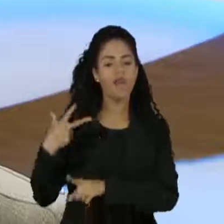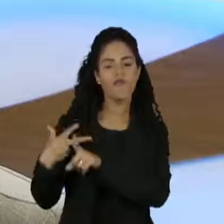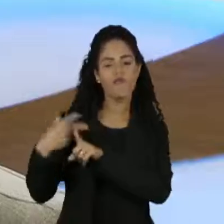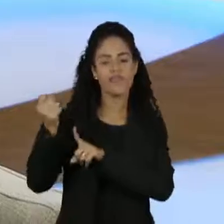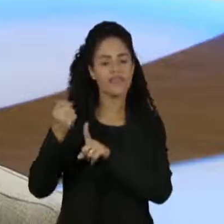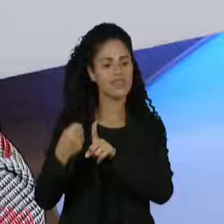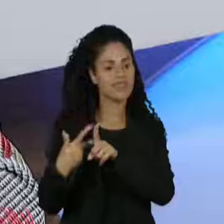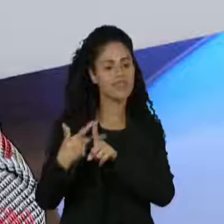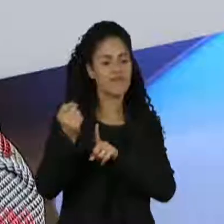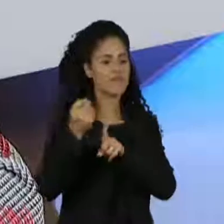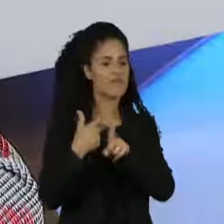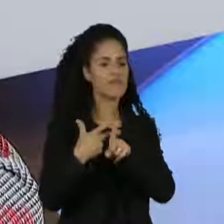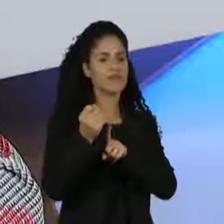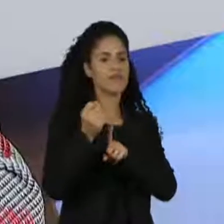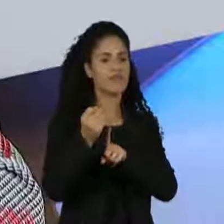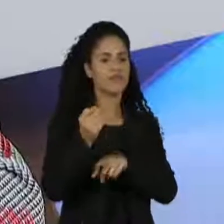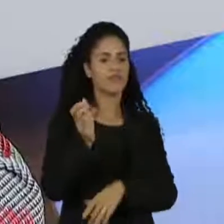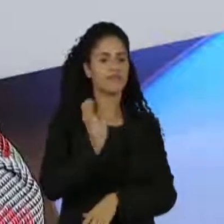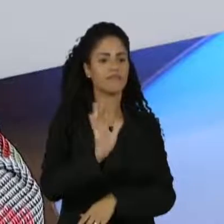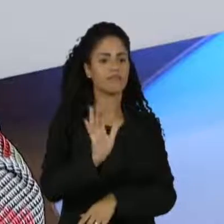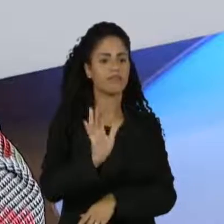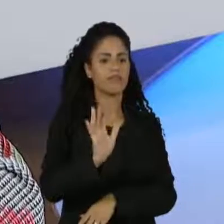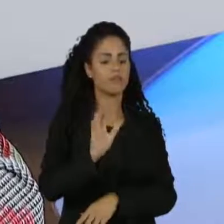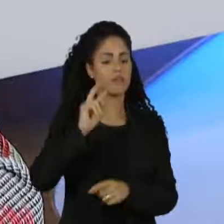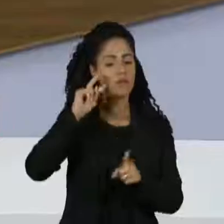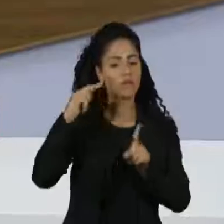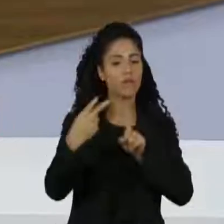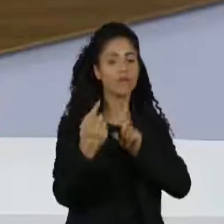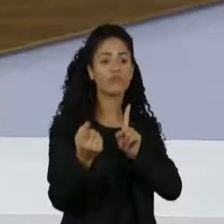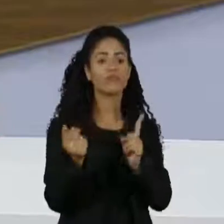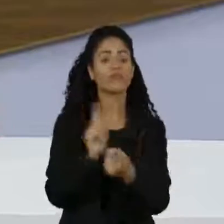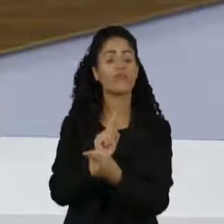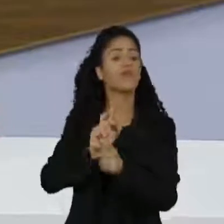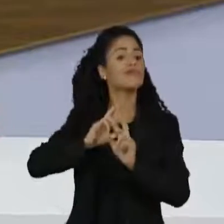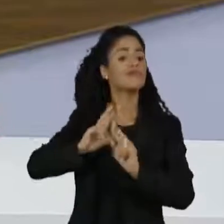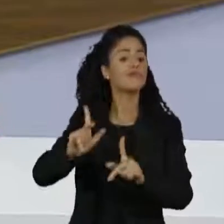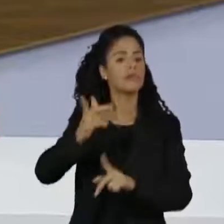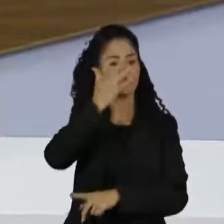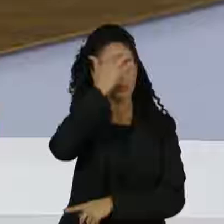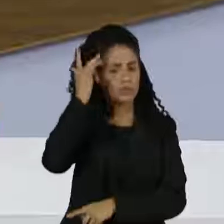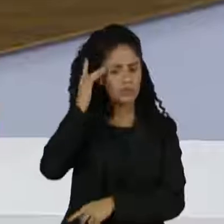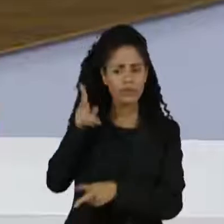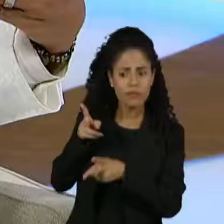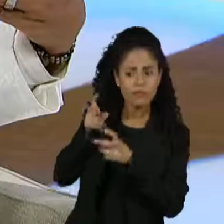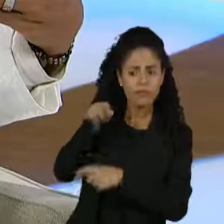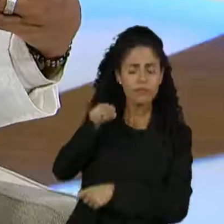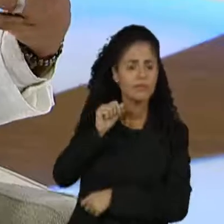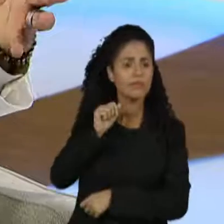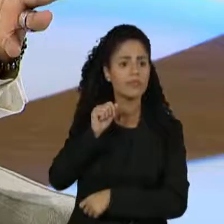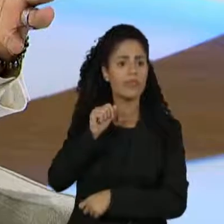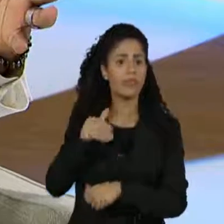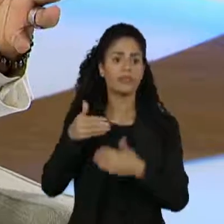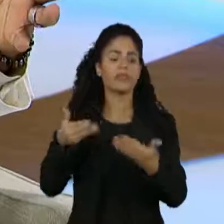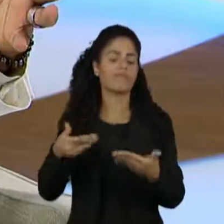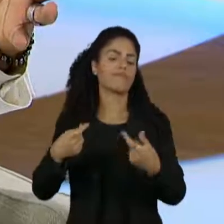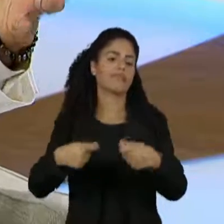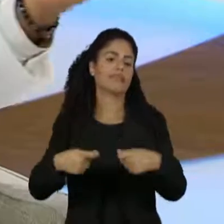vencido a guerra. E aí não é o nosso lado, o lado de quem está do outro lado, né?